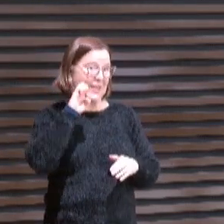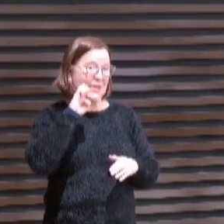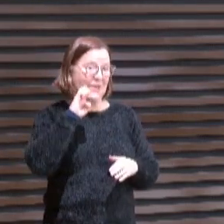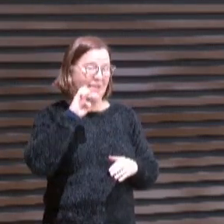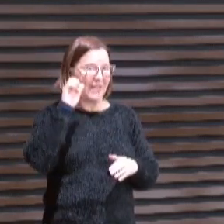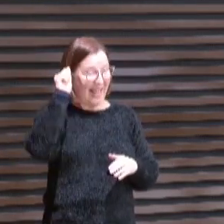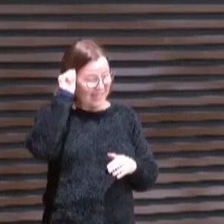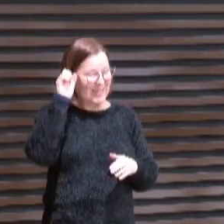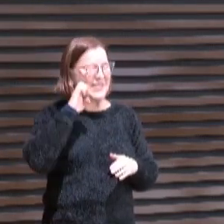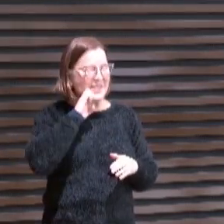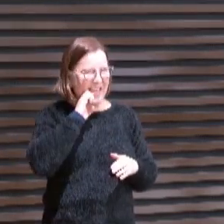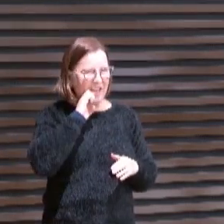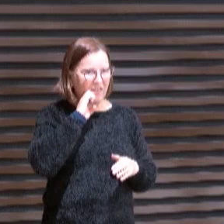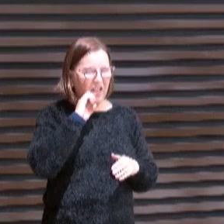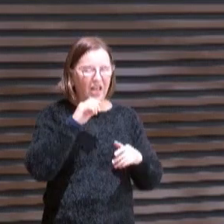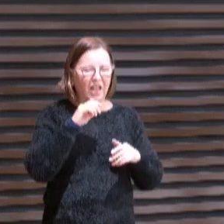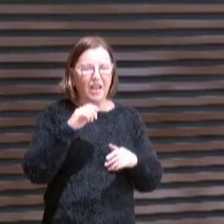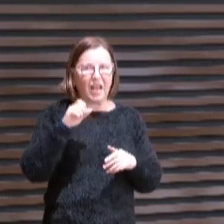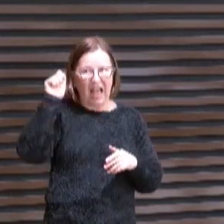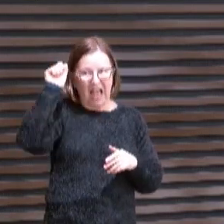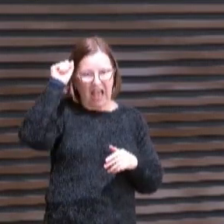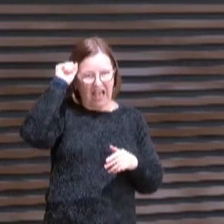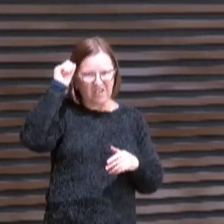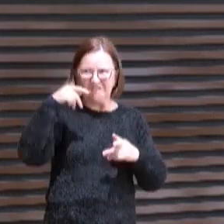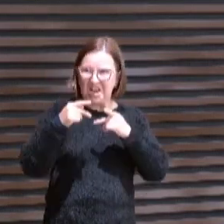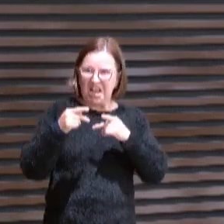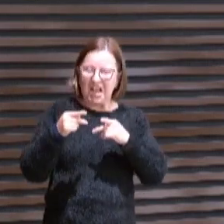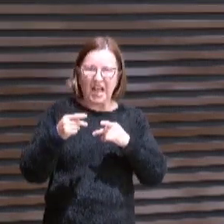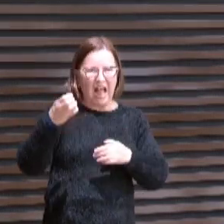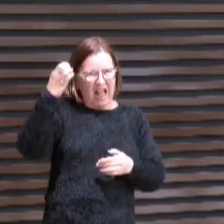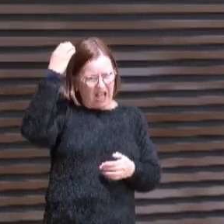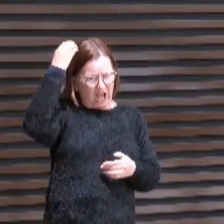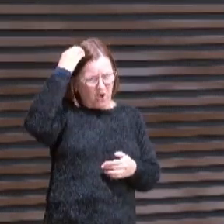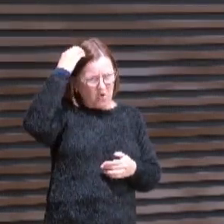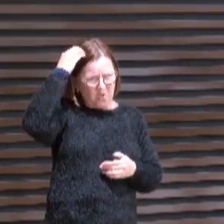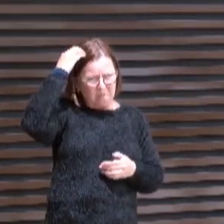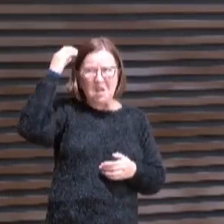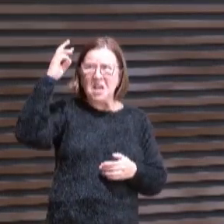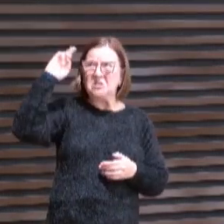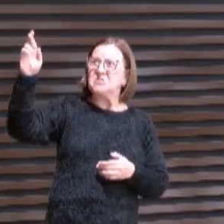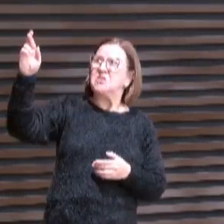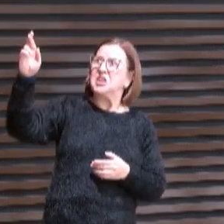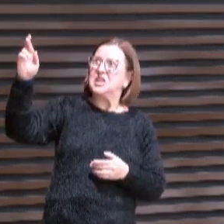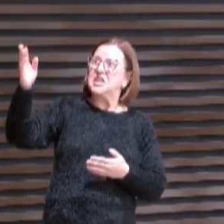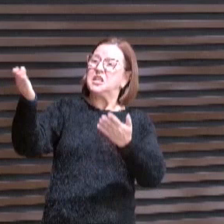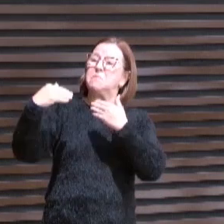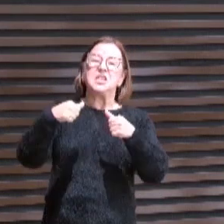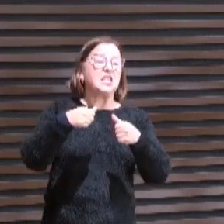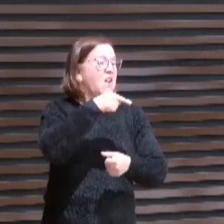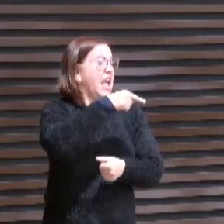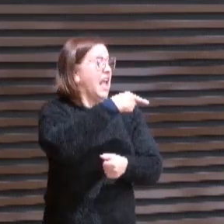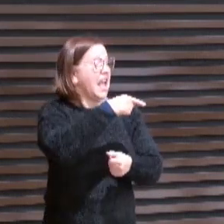a culpa não é minha, a culpa é do Senhor. Foi o Senhor que me deu essa mulher.